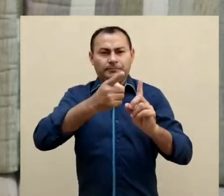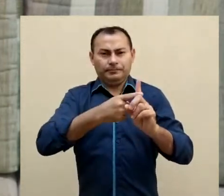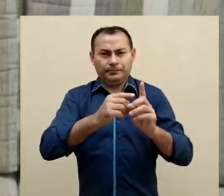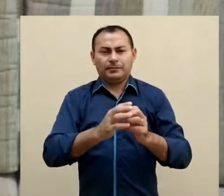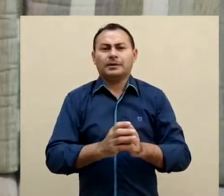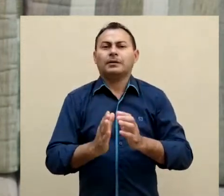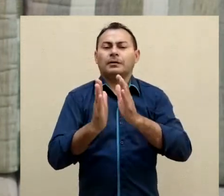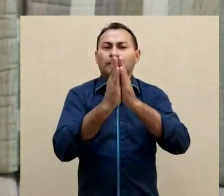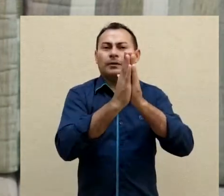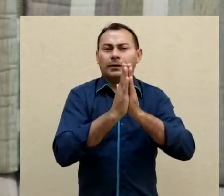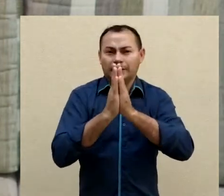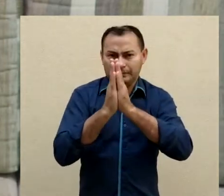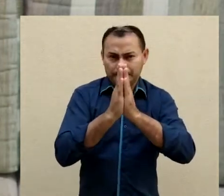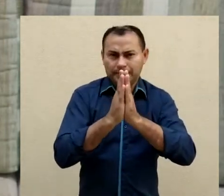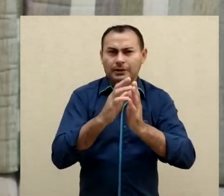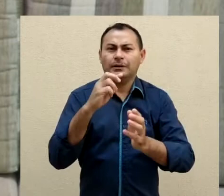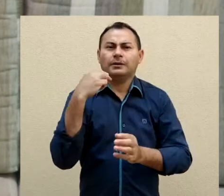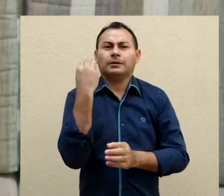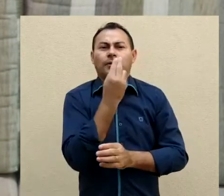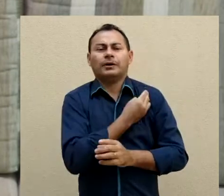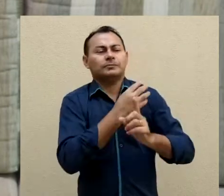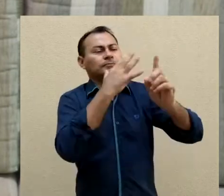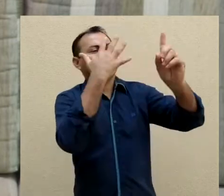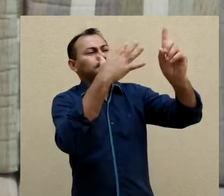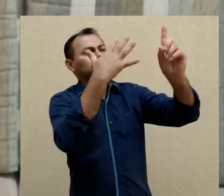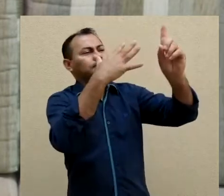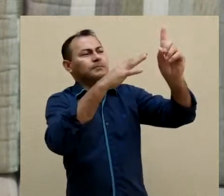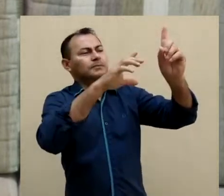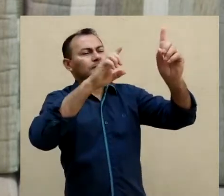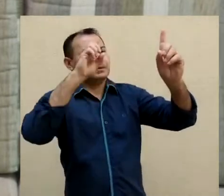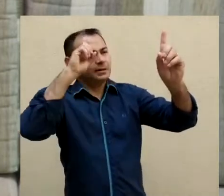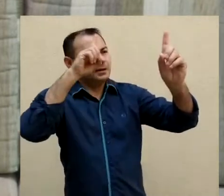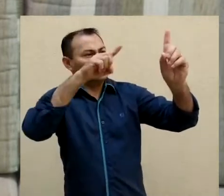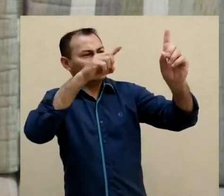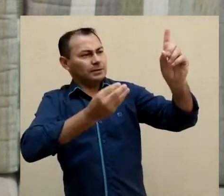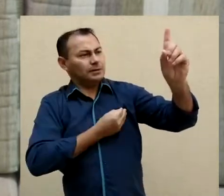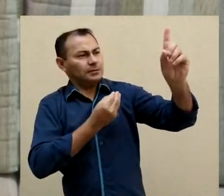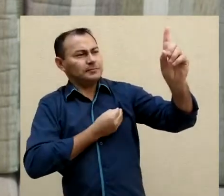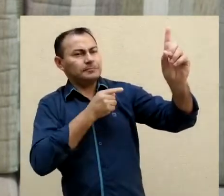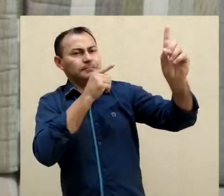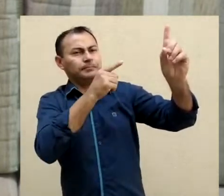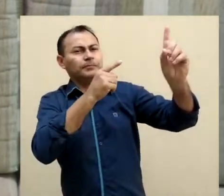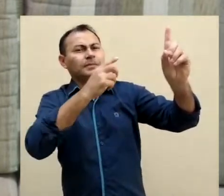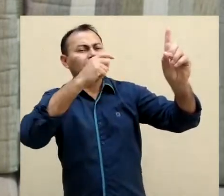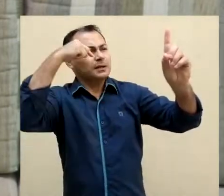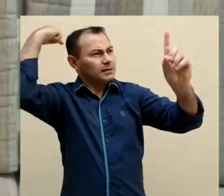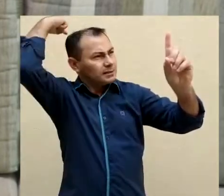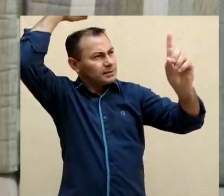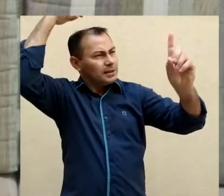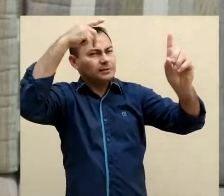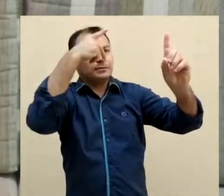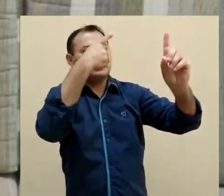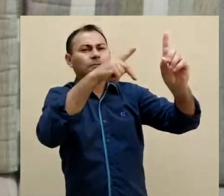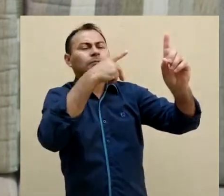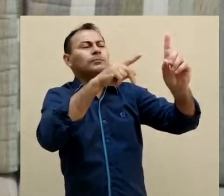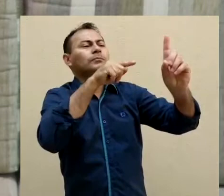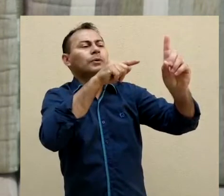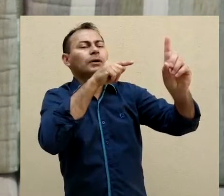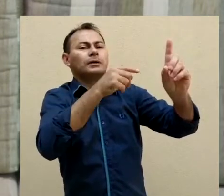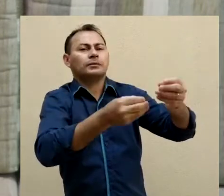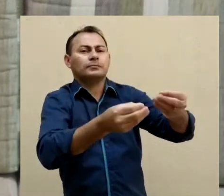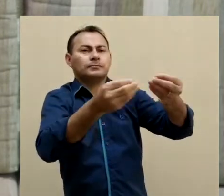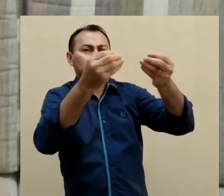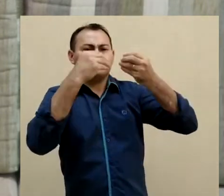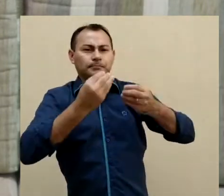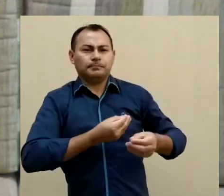Oremos. Nós vos louvamos, Senhor Deus da vida. Bendito sejais, porque